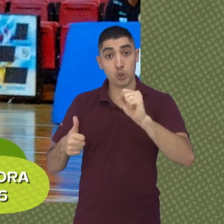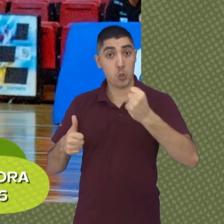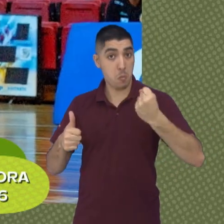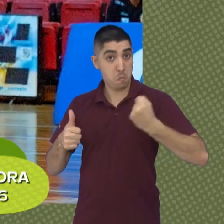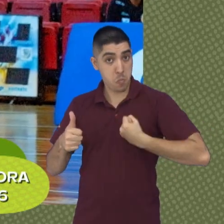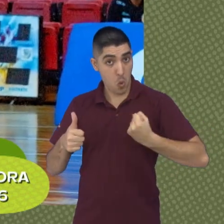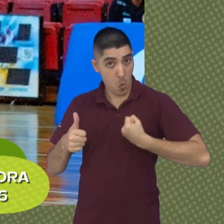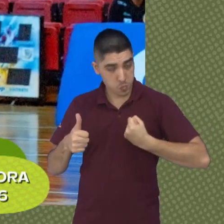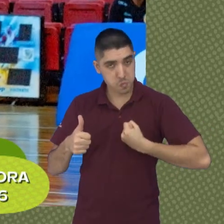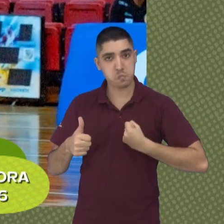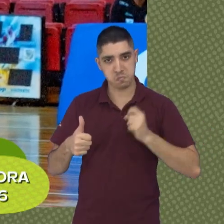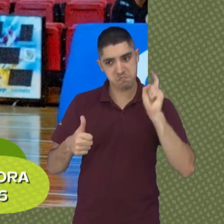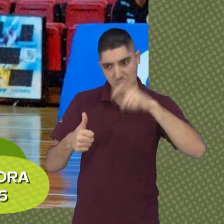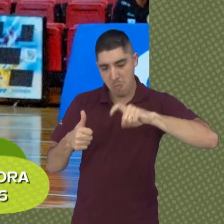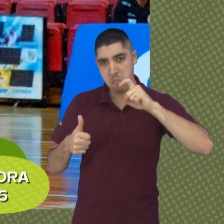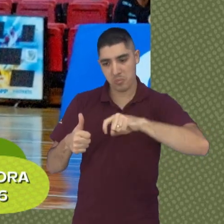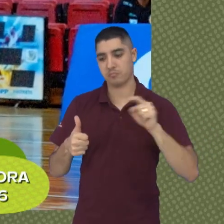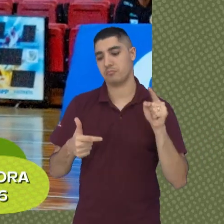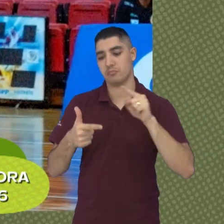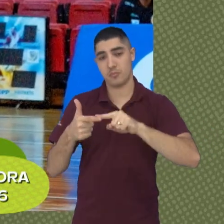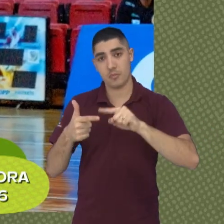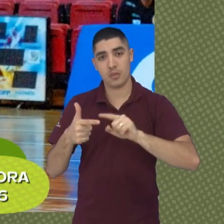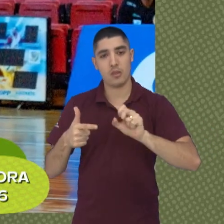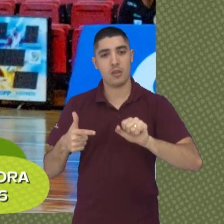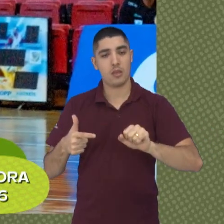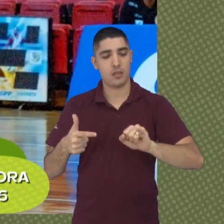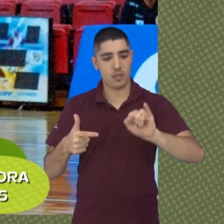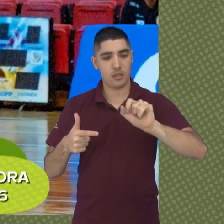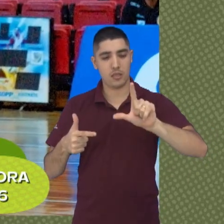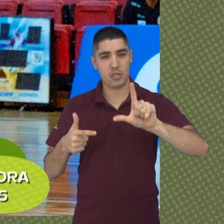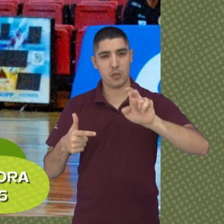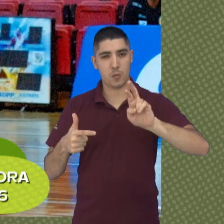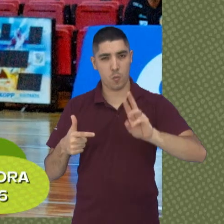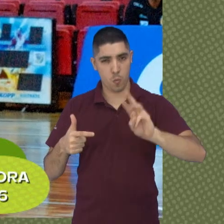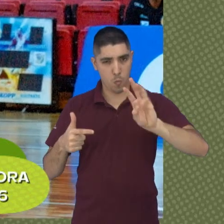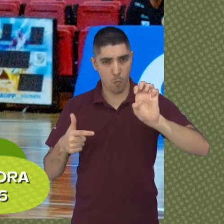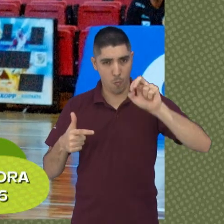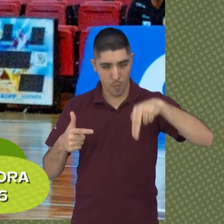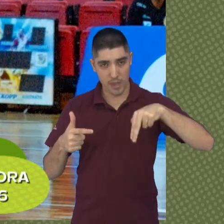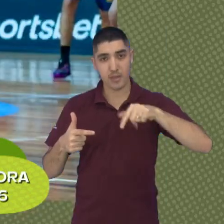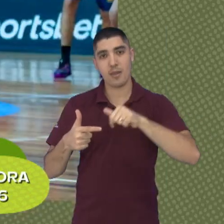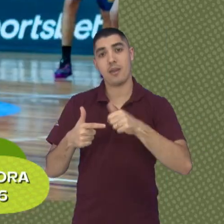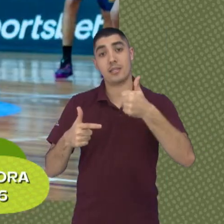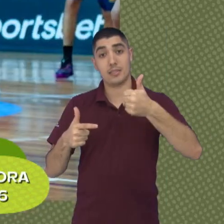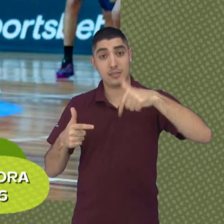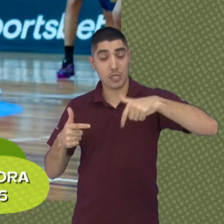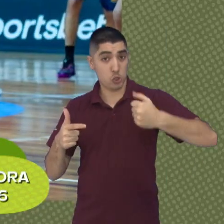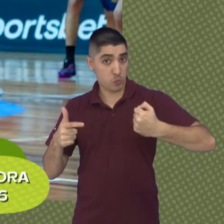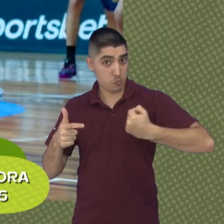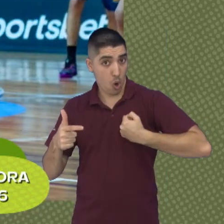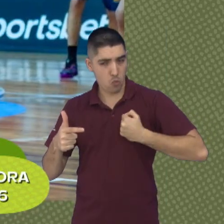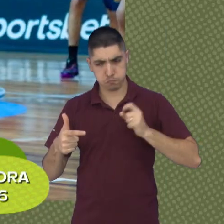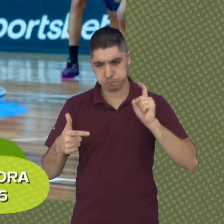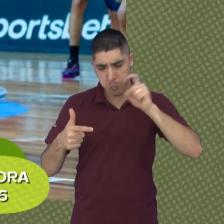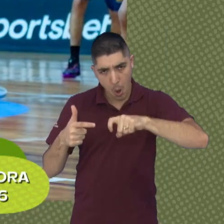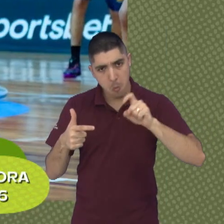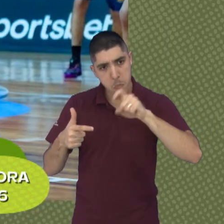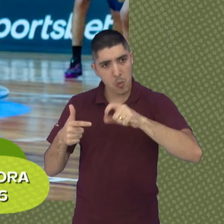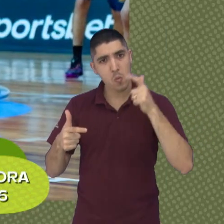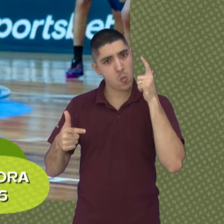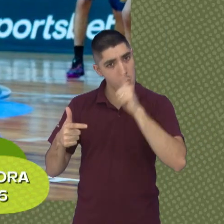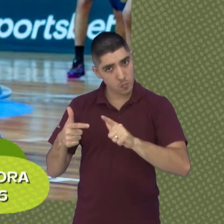3 rebotes e 4 assistências, seguido pelo Ewing, com 17 pontos, 11 rebotes, double-double para ele, mais